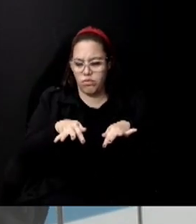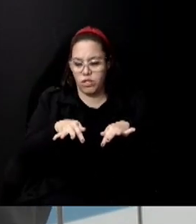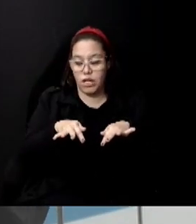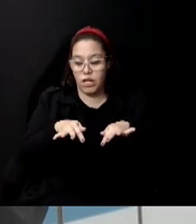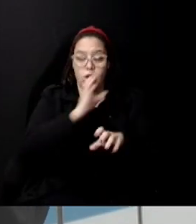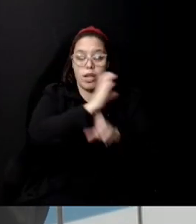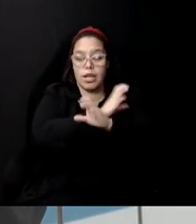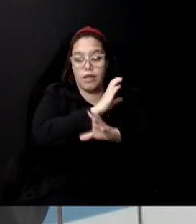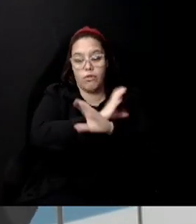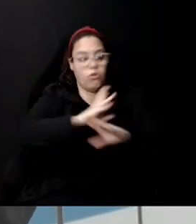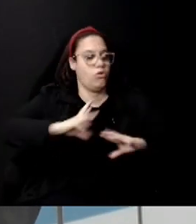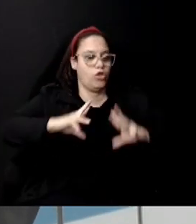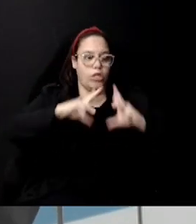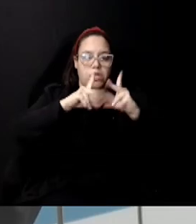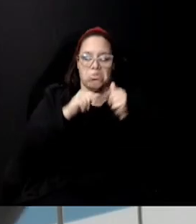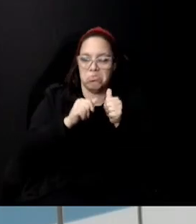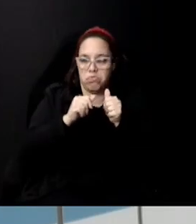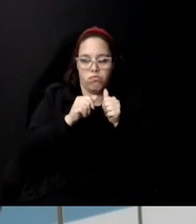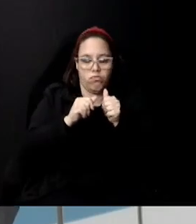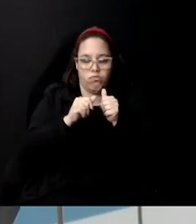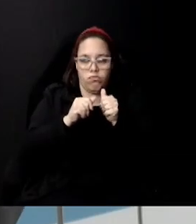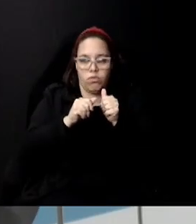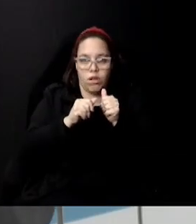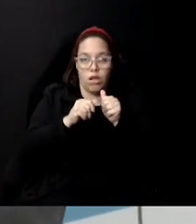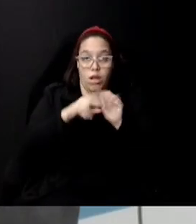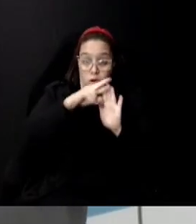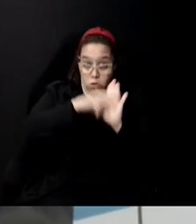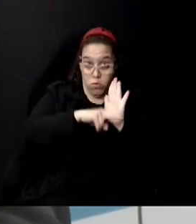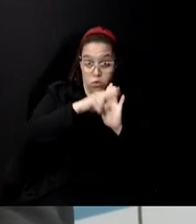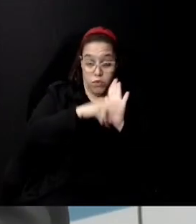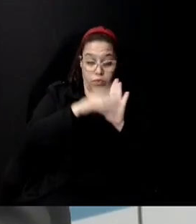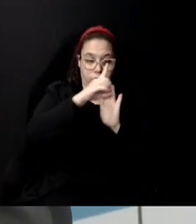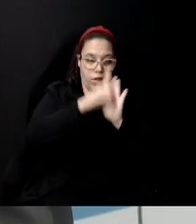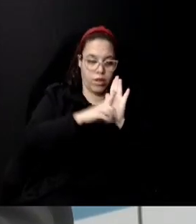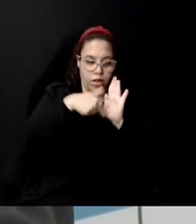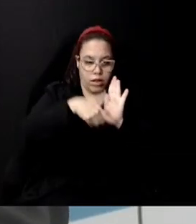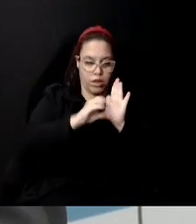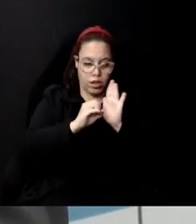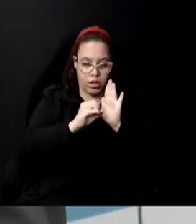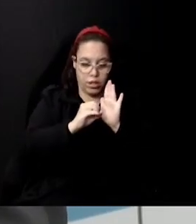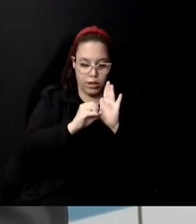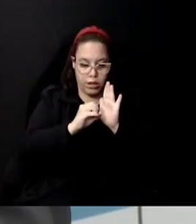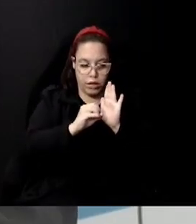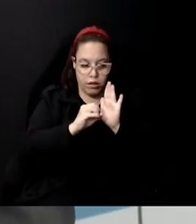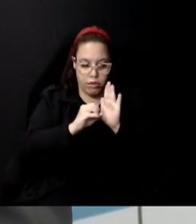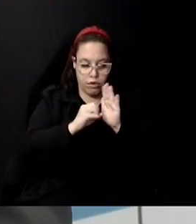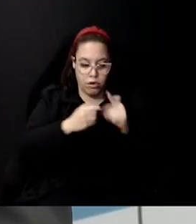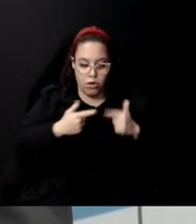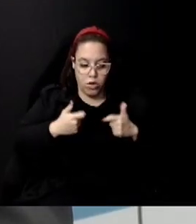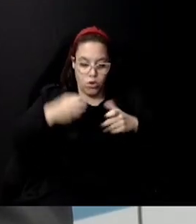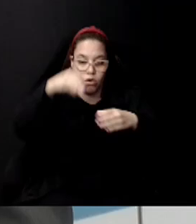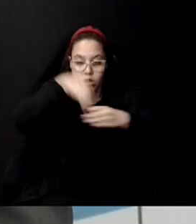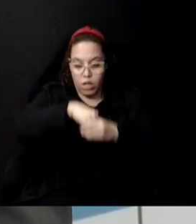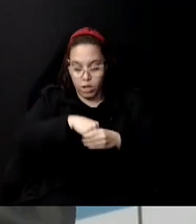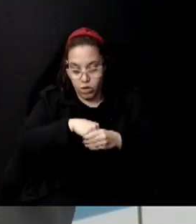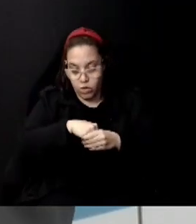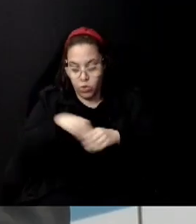geral. Há um protocolo da década de 70 que diz respeito a conflitos internos nos